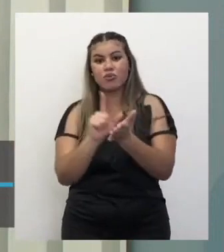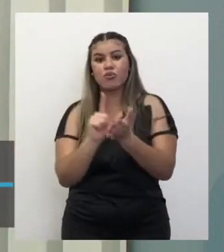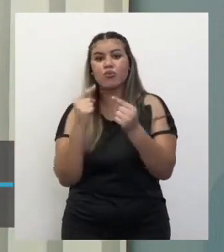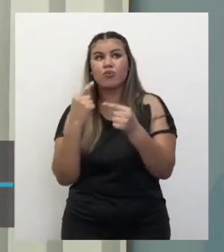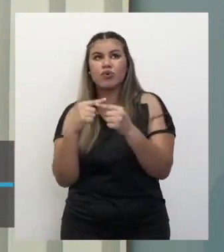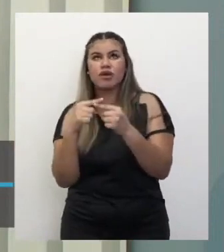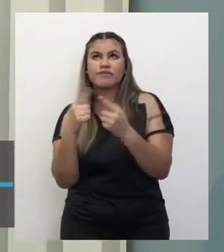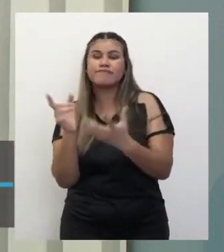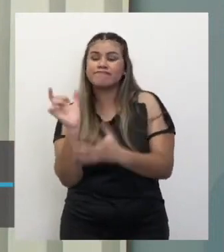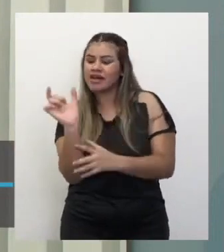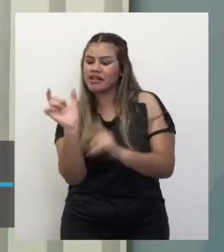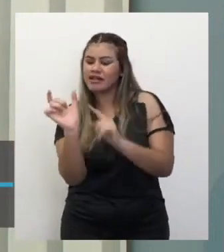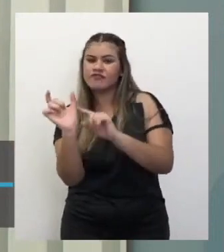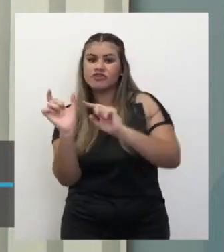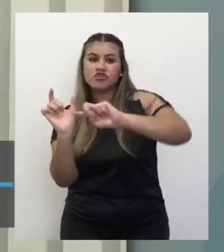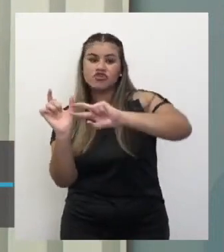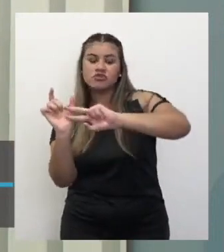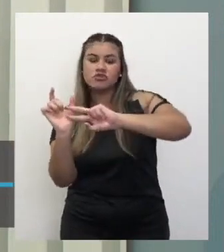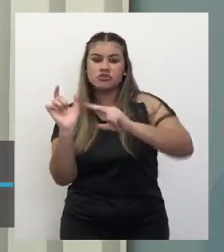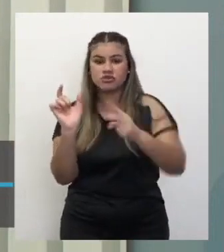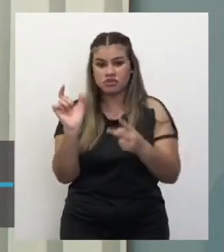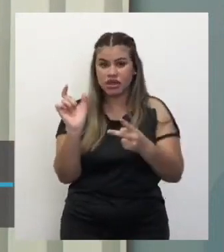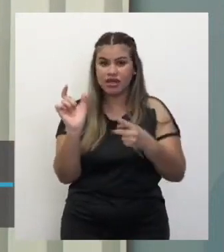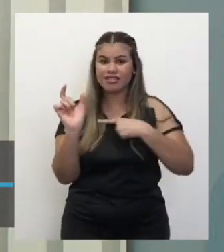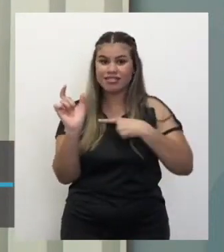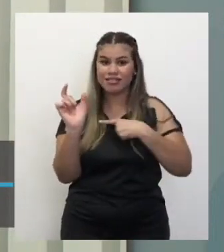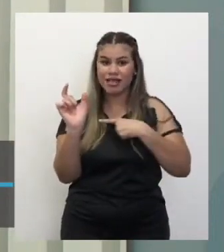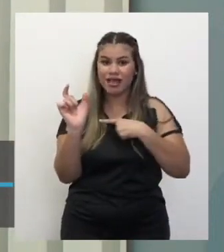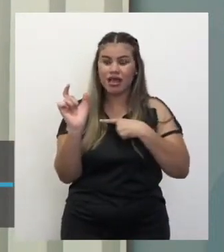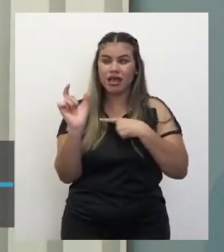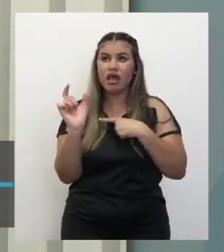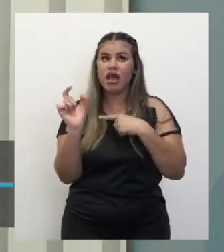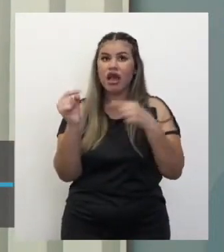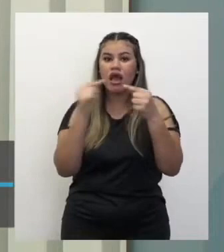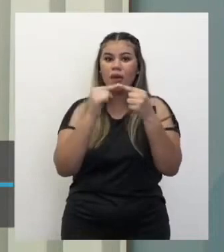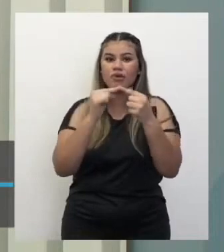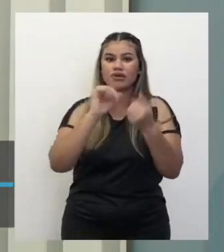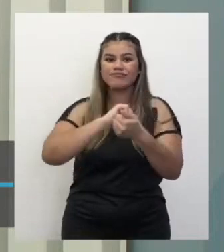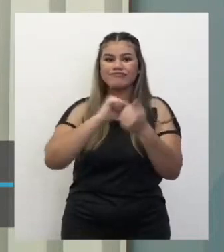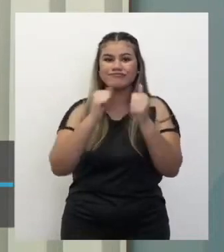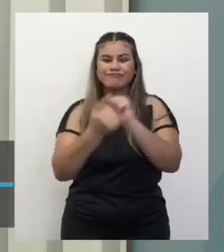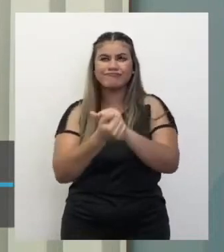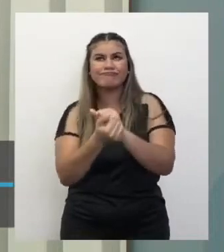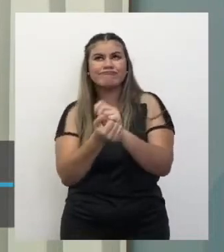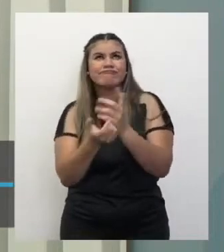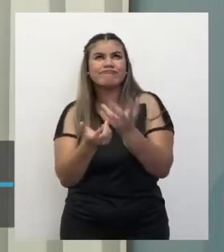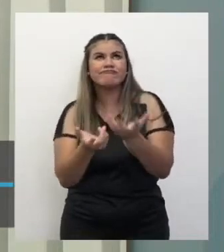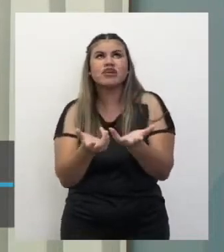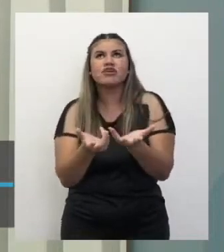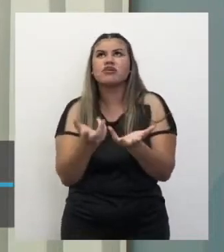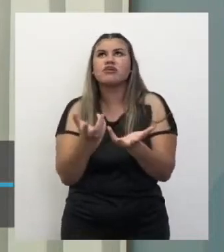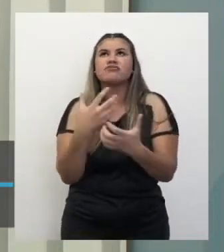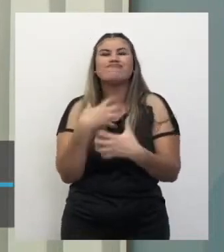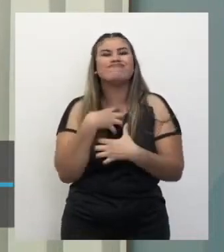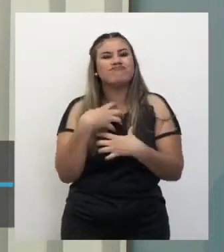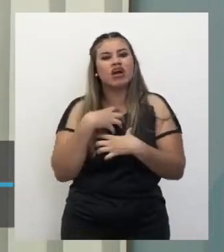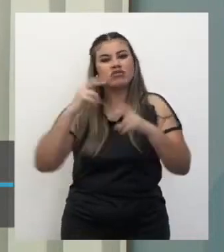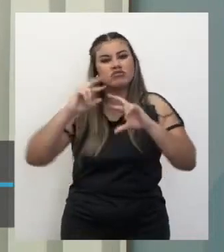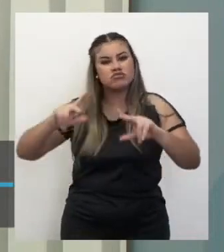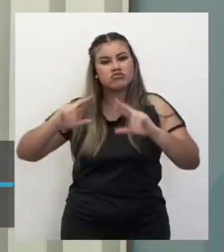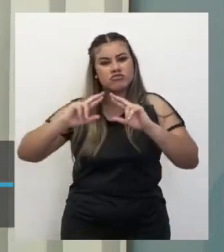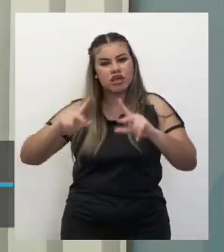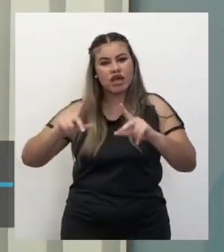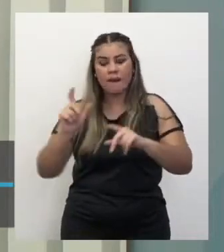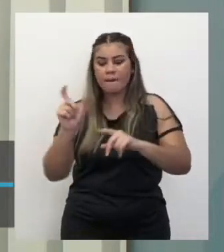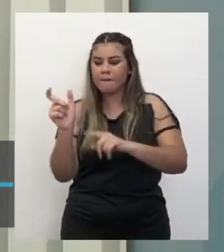significado específico, você tira ela do contexto habitual e começa a acrescentar significados. Você acrescenta sentidos, a palavra